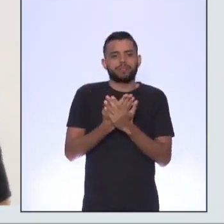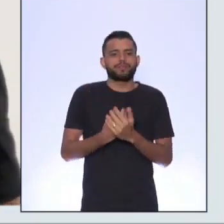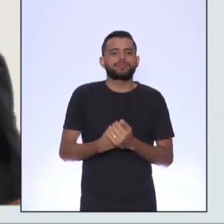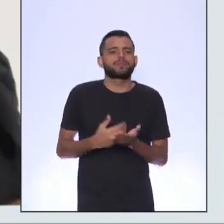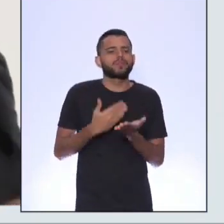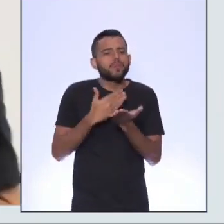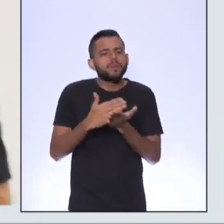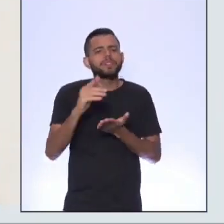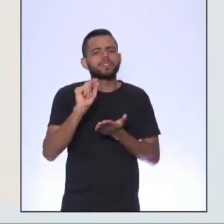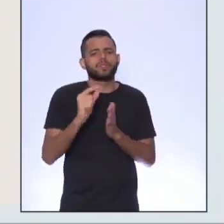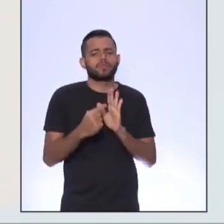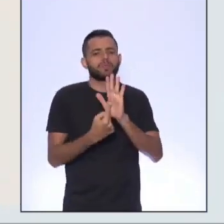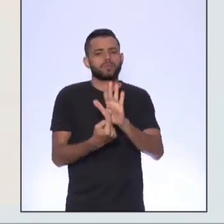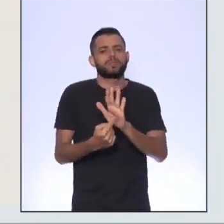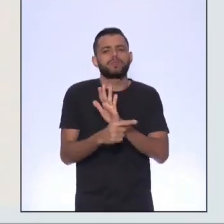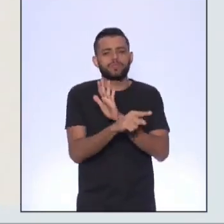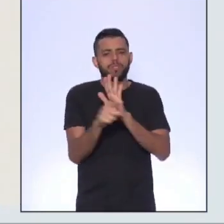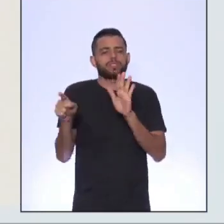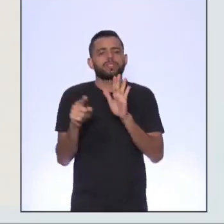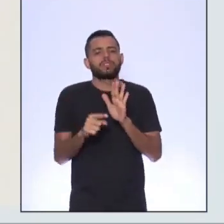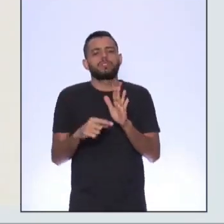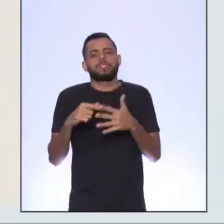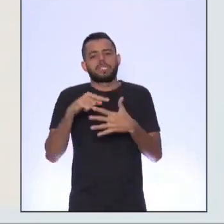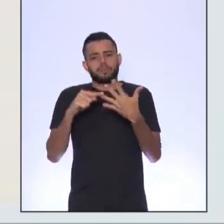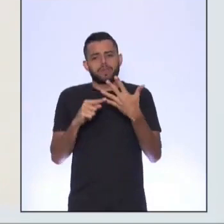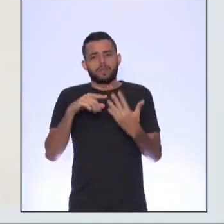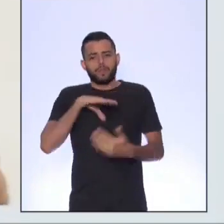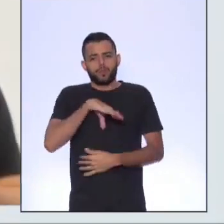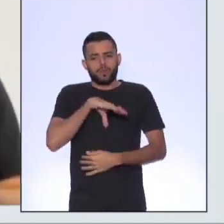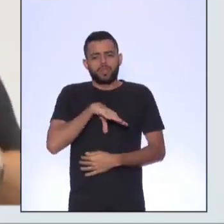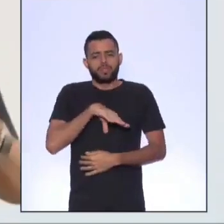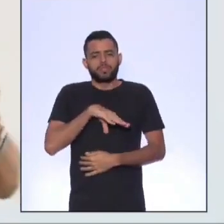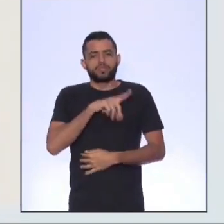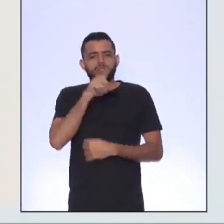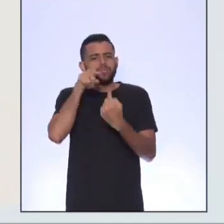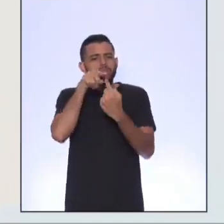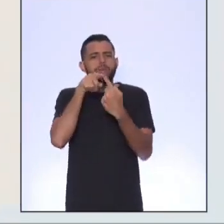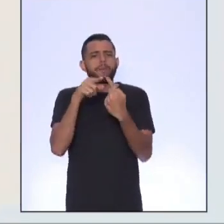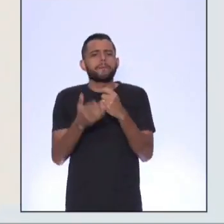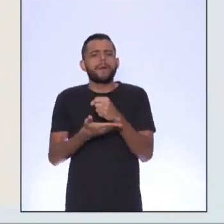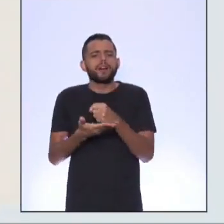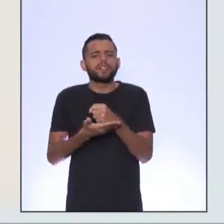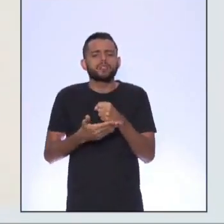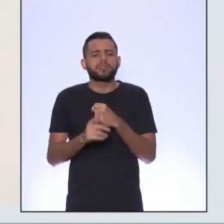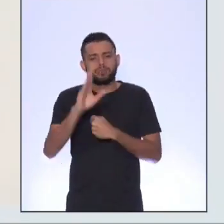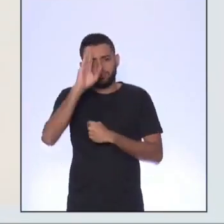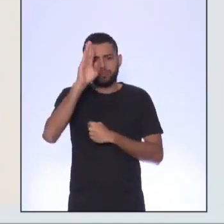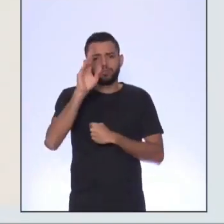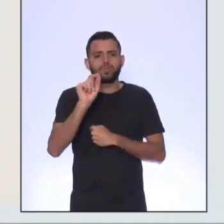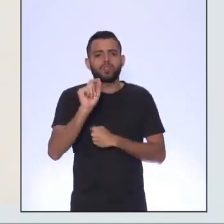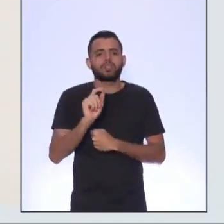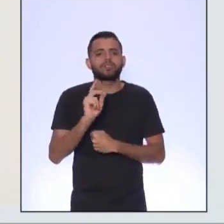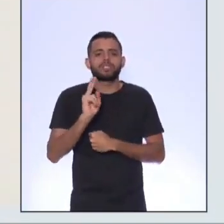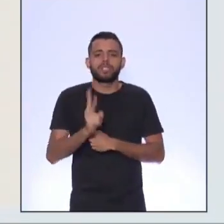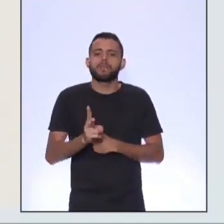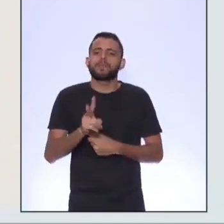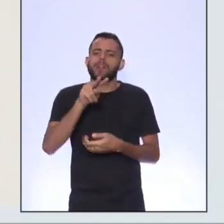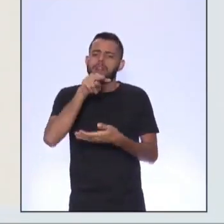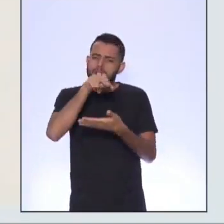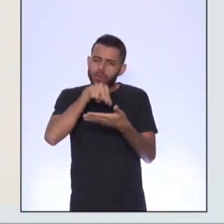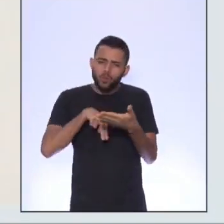mostrando para vocês que na disciplina de português o objetivo básico, primordial, é sempre a leitura